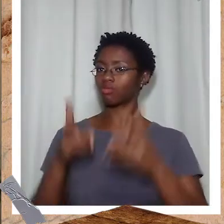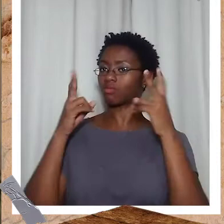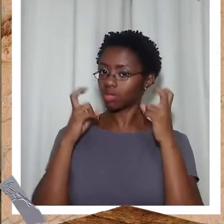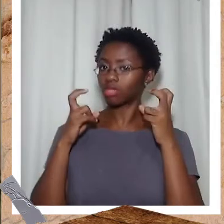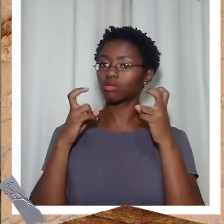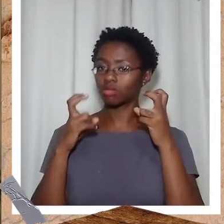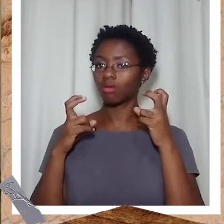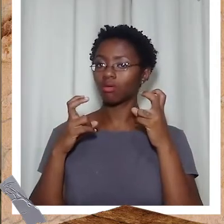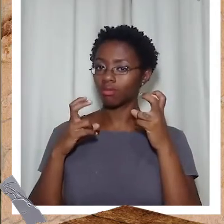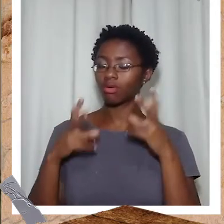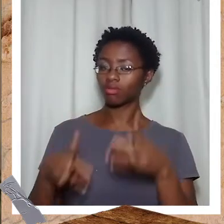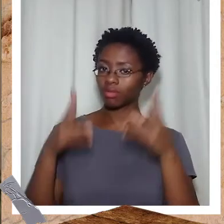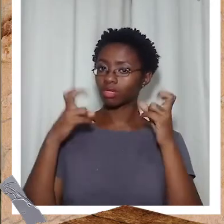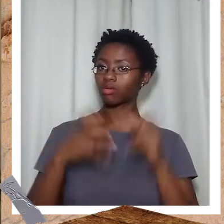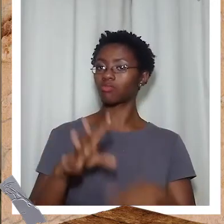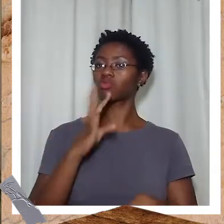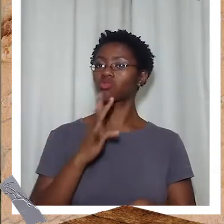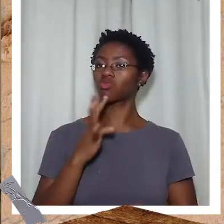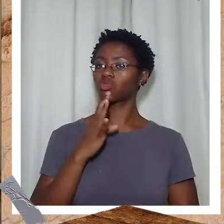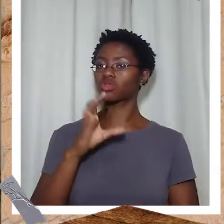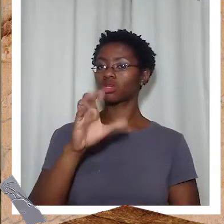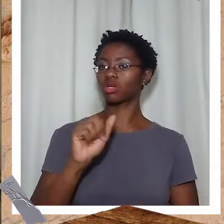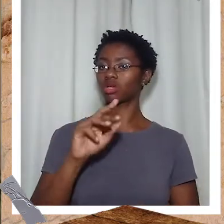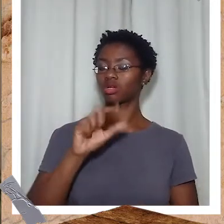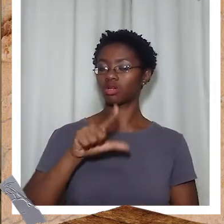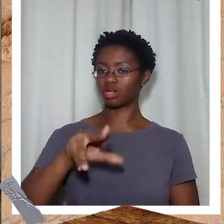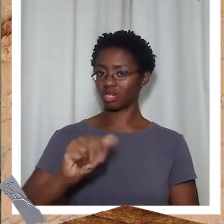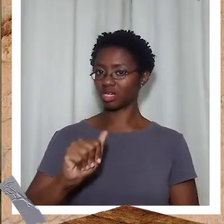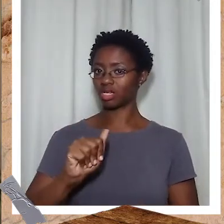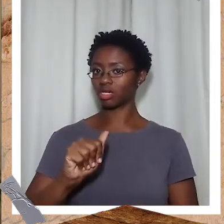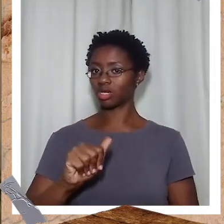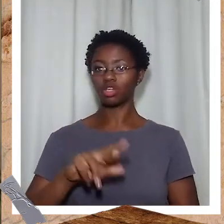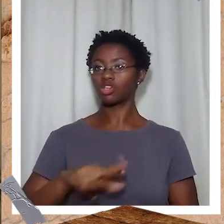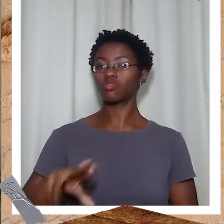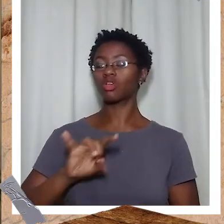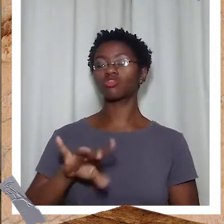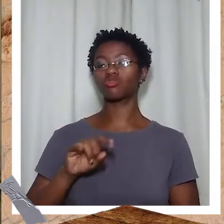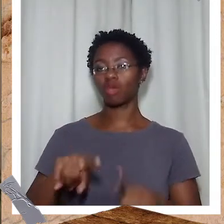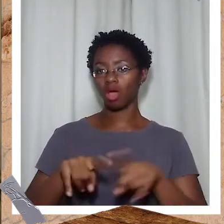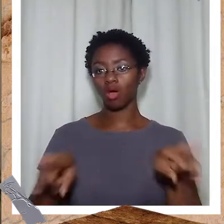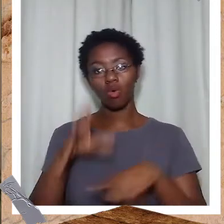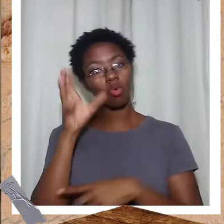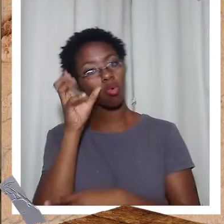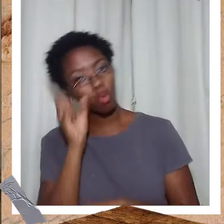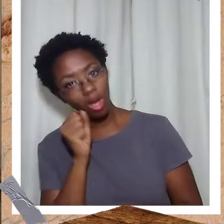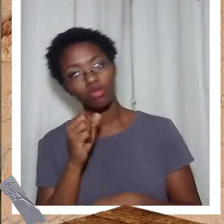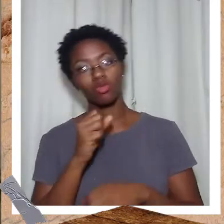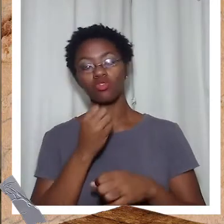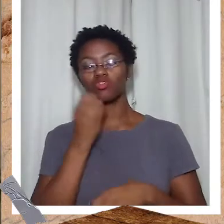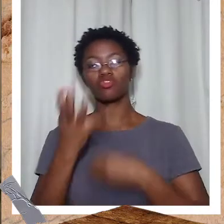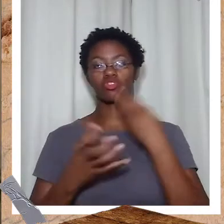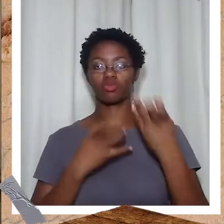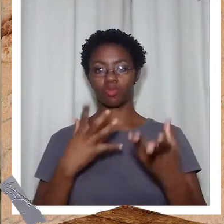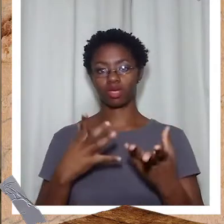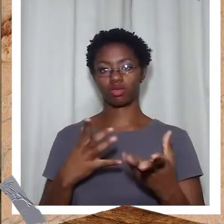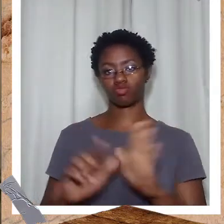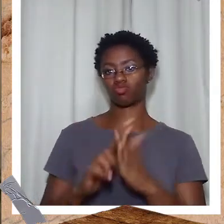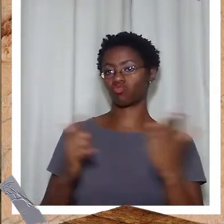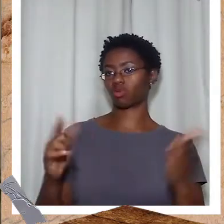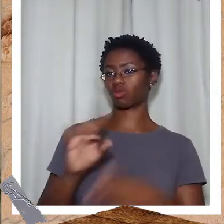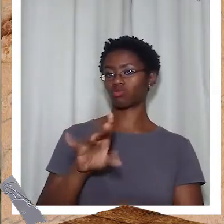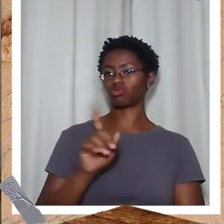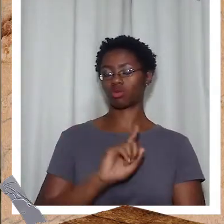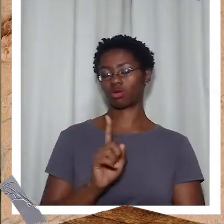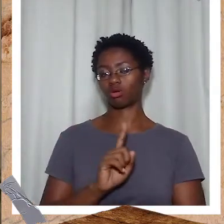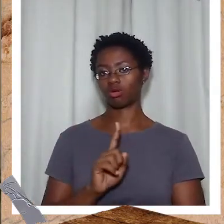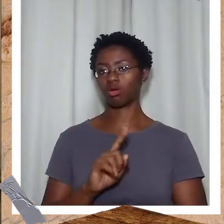que urgente que conheçamos Carolina para além do Quarto de Despejo, da matéria que foi publicada. Que também é